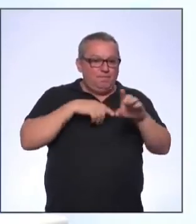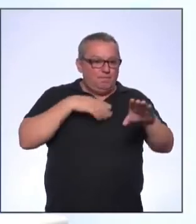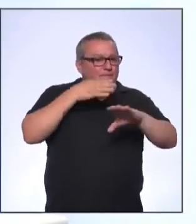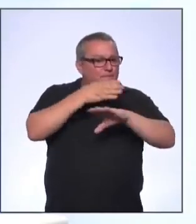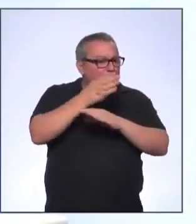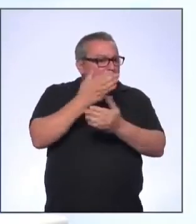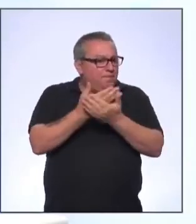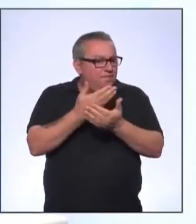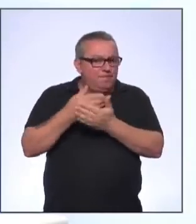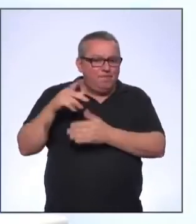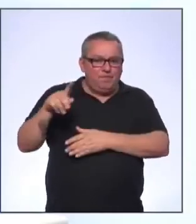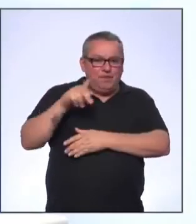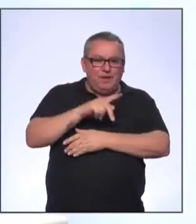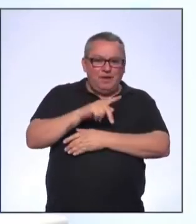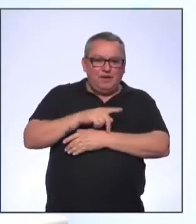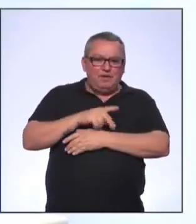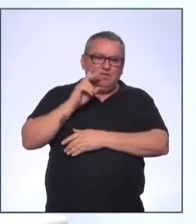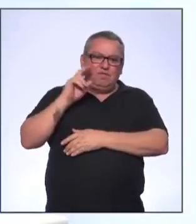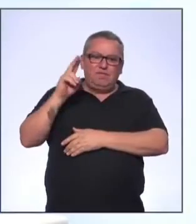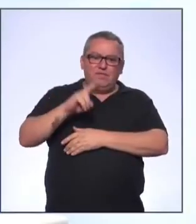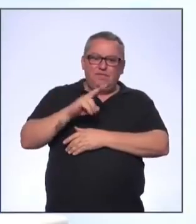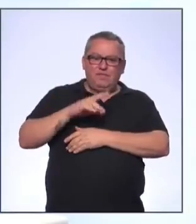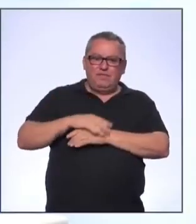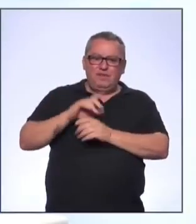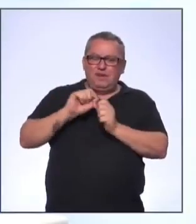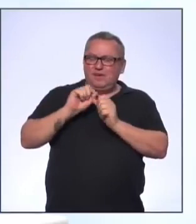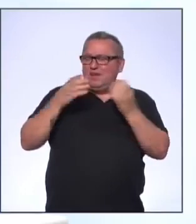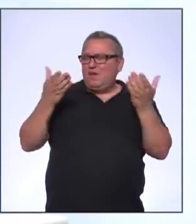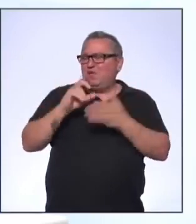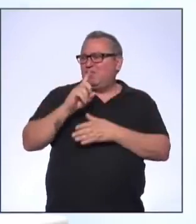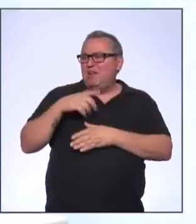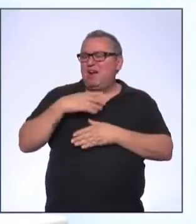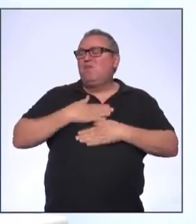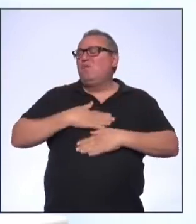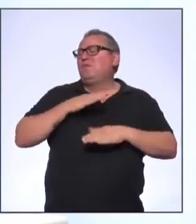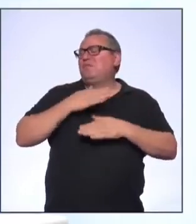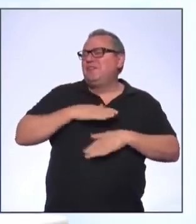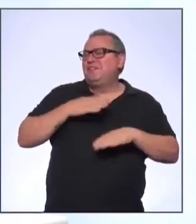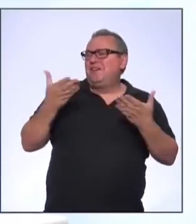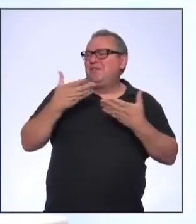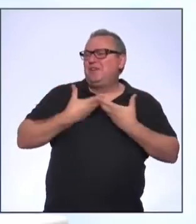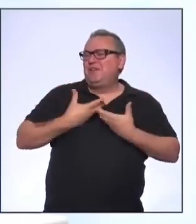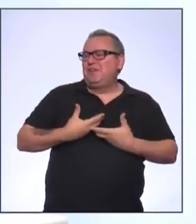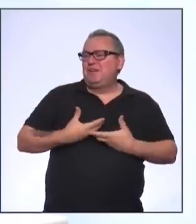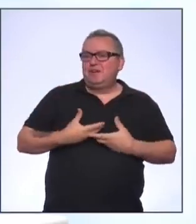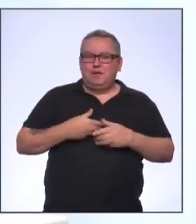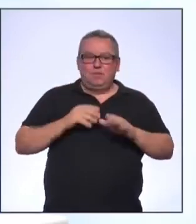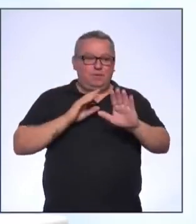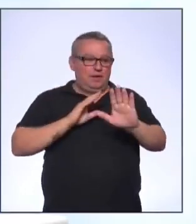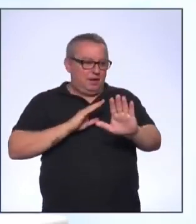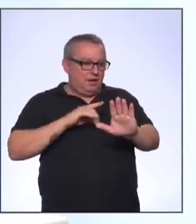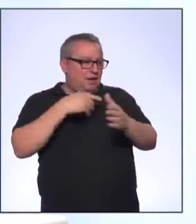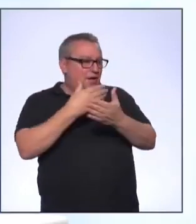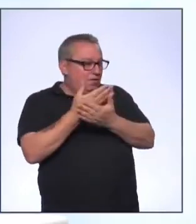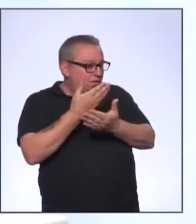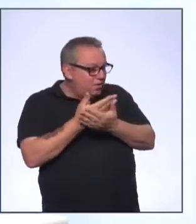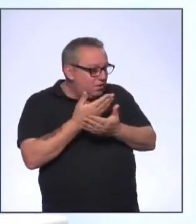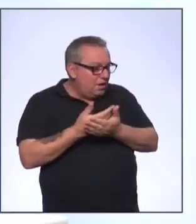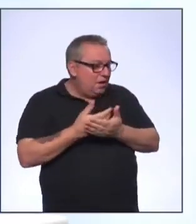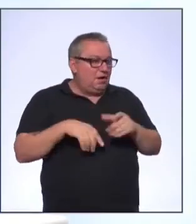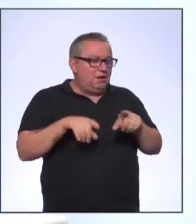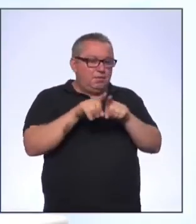alunos, professor, olha, não passa nada hoje não, vamos descansar. Aí chega lá, não, peraí, tem que estudar, né? Eu